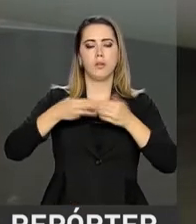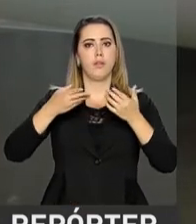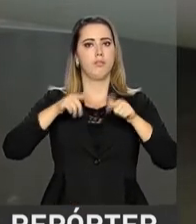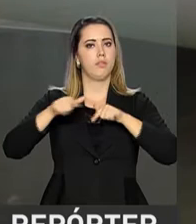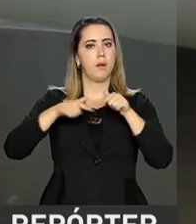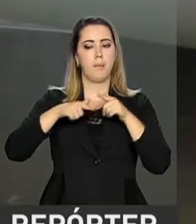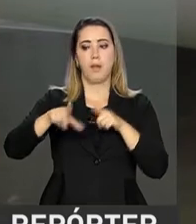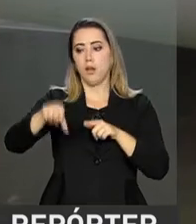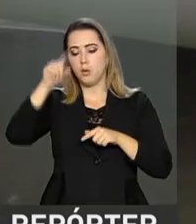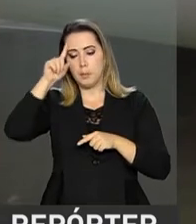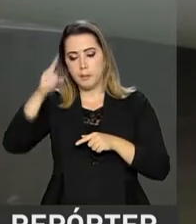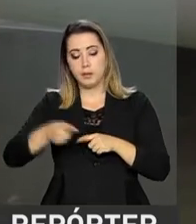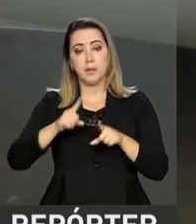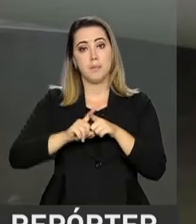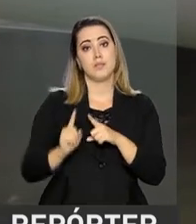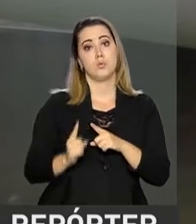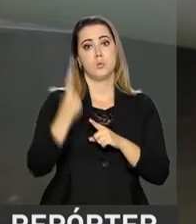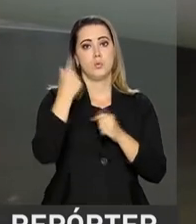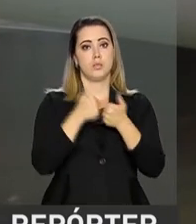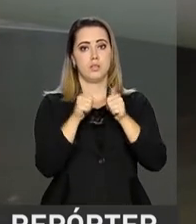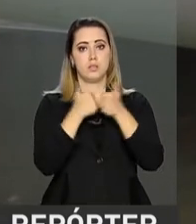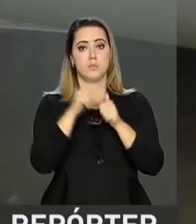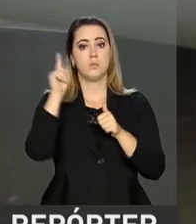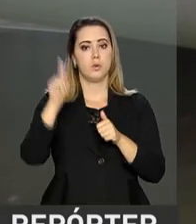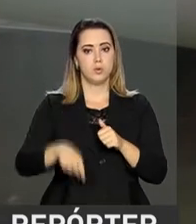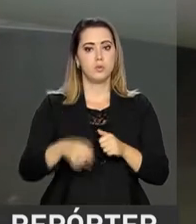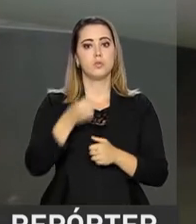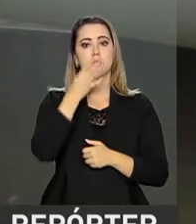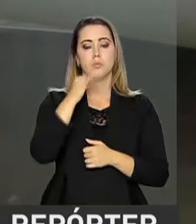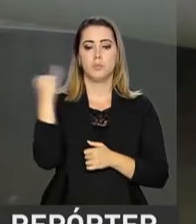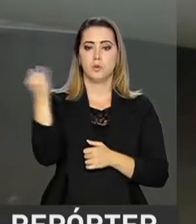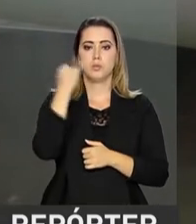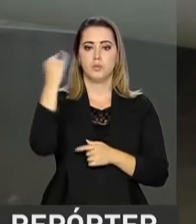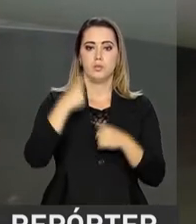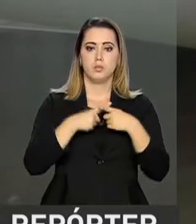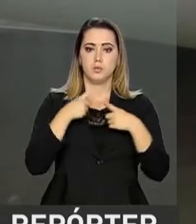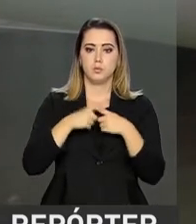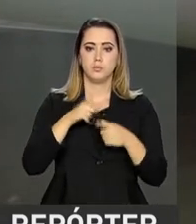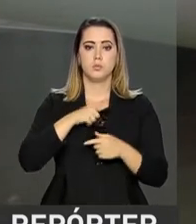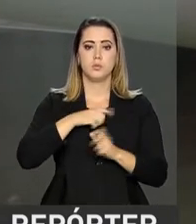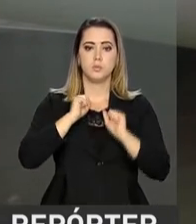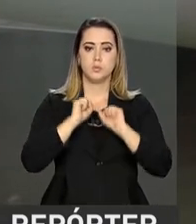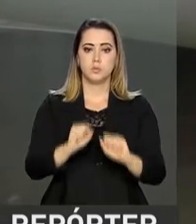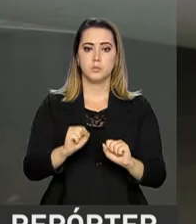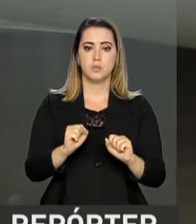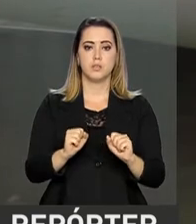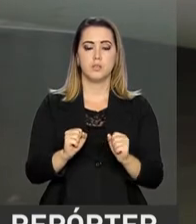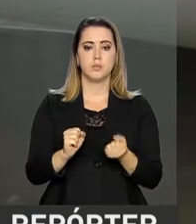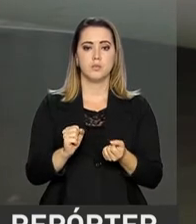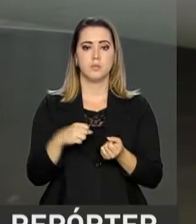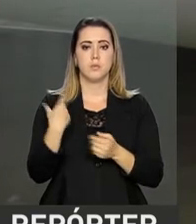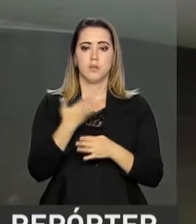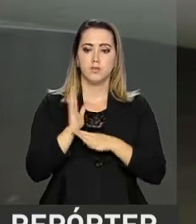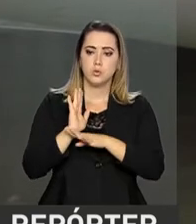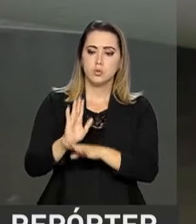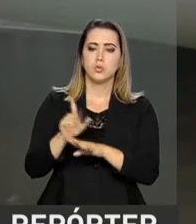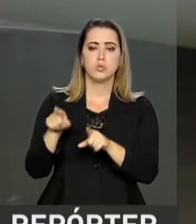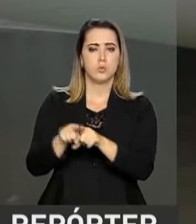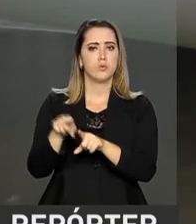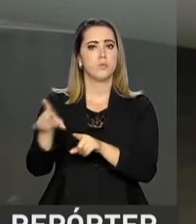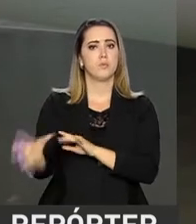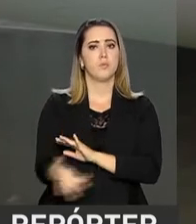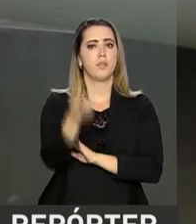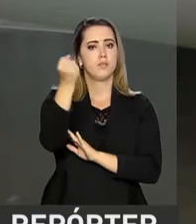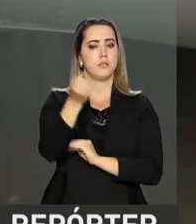acionada. Transporte de órgão é uma delas, e sim, ela é muito gratificante pelo fato de existir a possibilidade da gente poder estar contribuindo